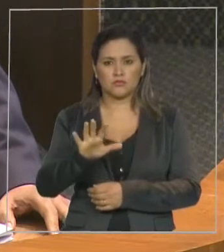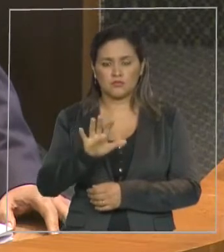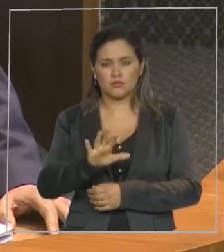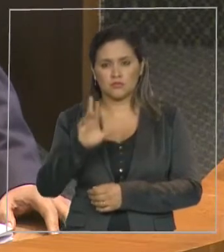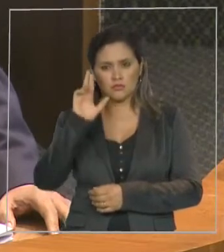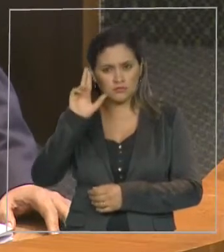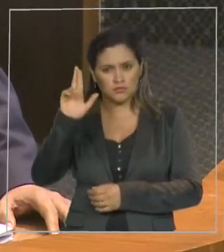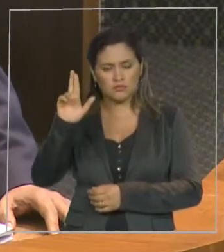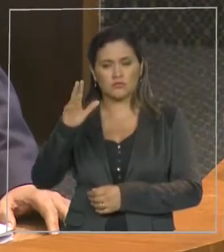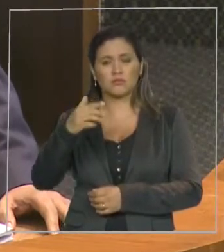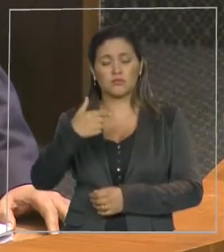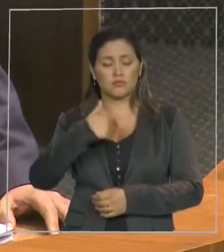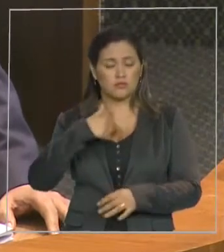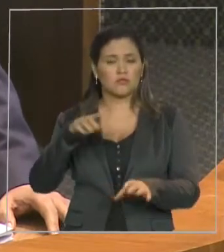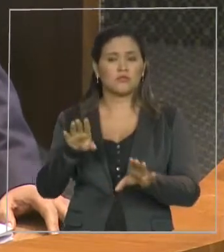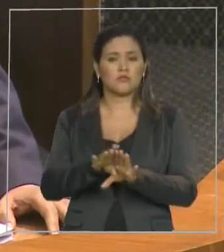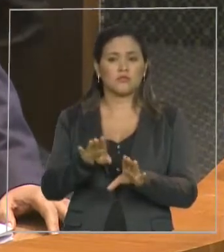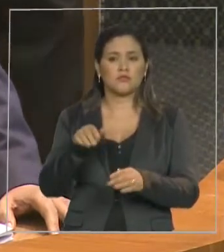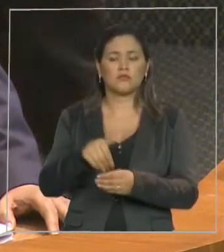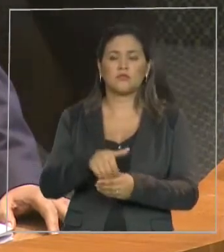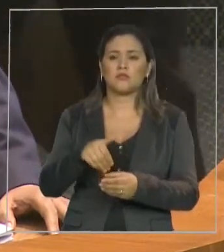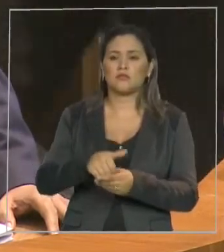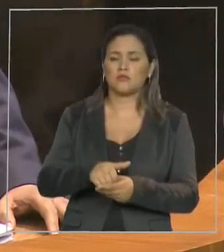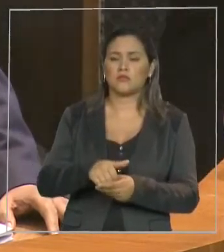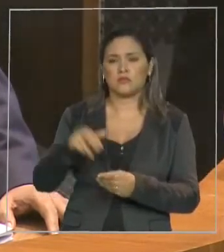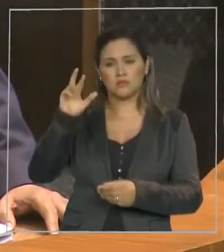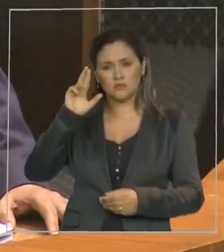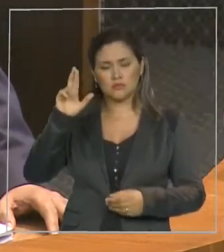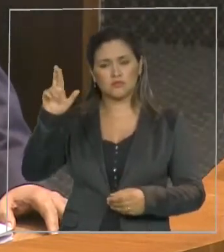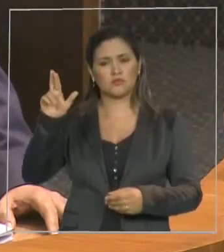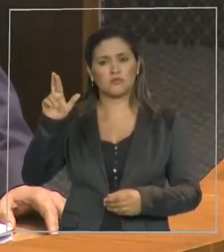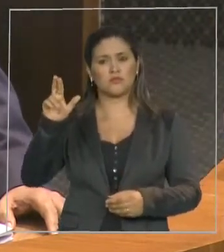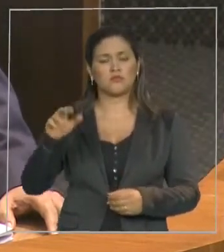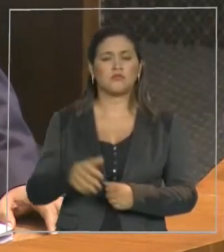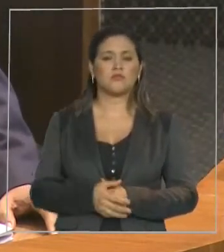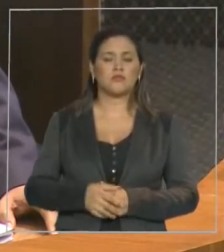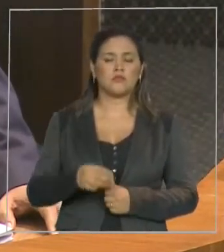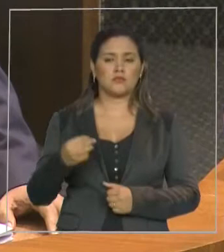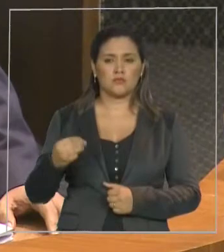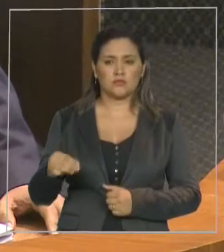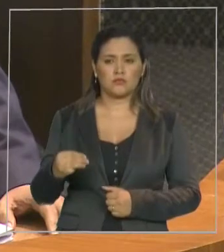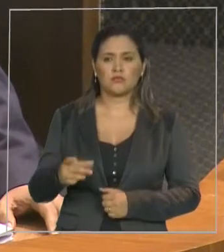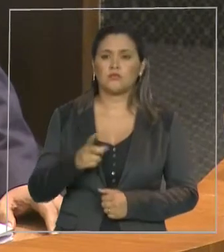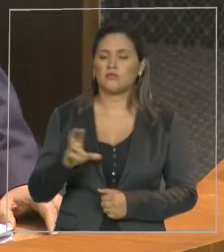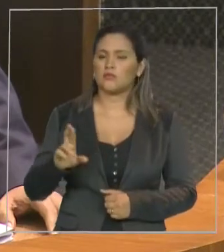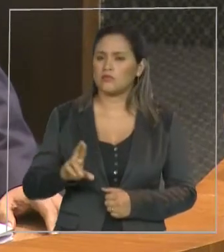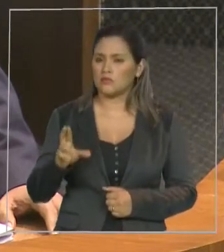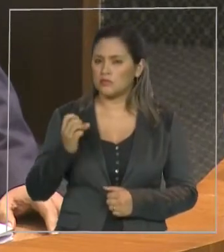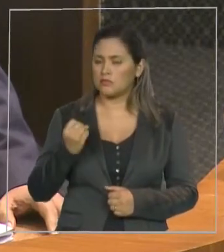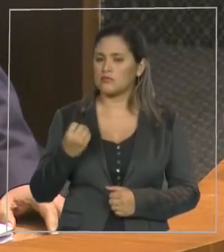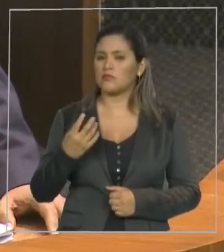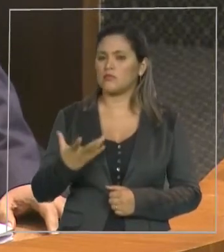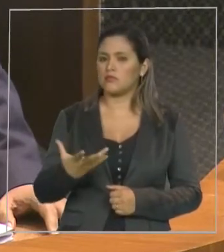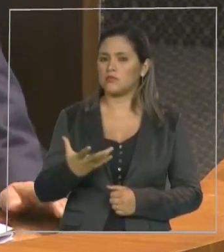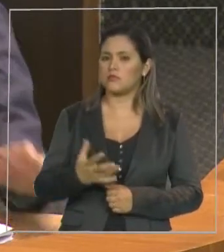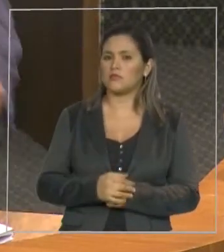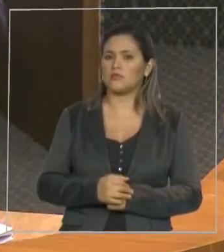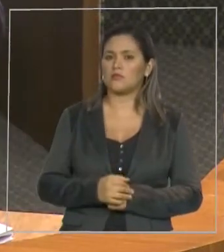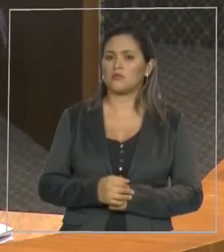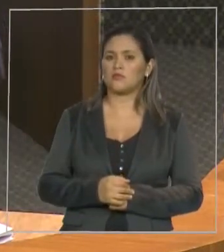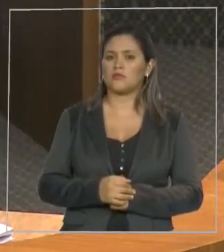Partido Socialista Brasileiro. Portanto, o Maranhão está bem representado dentro